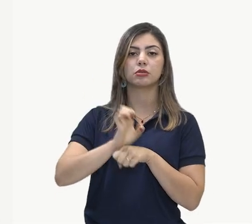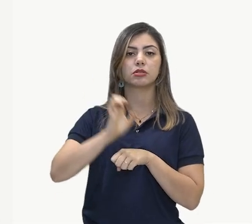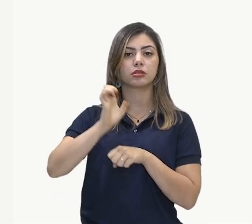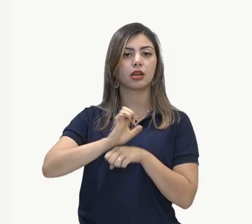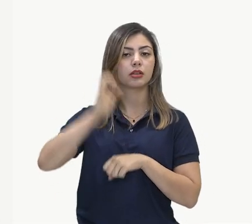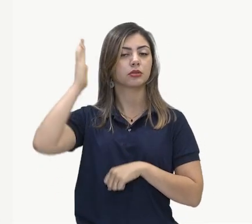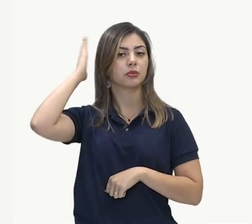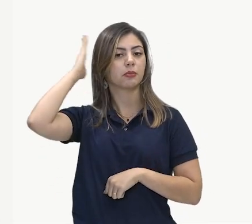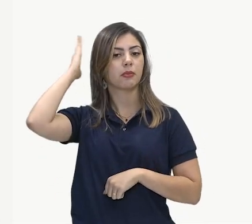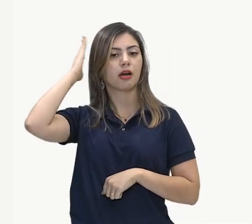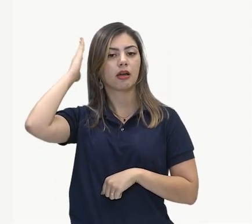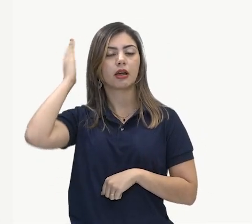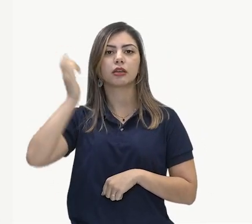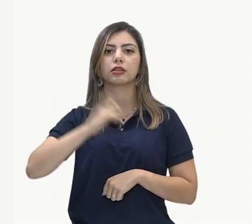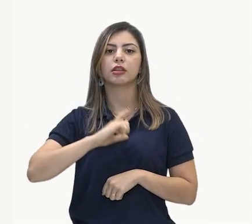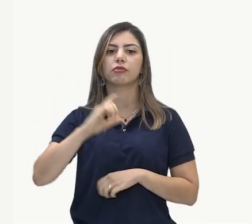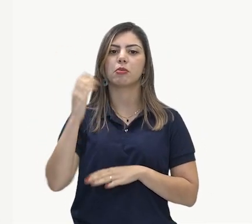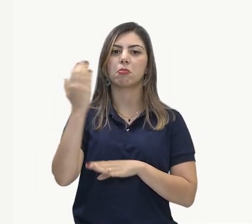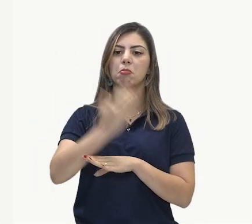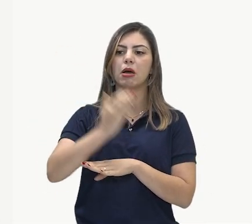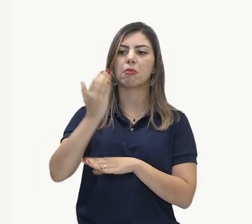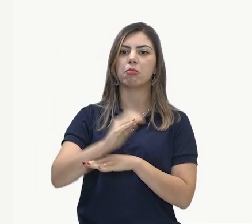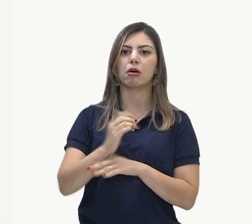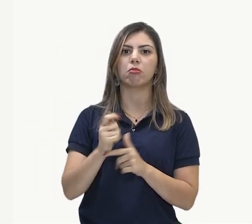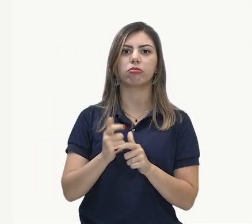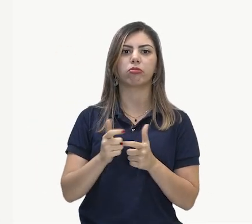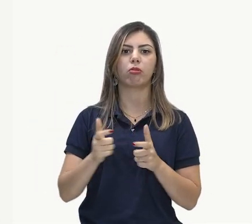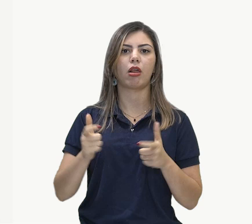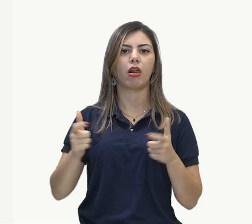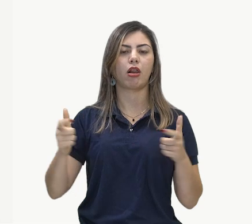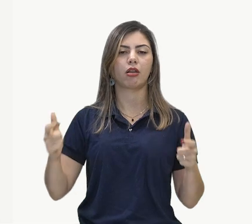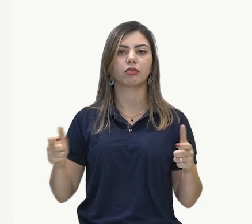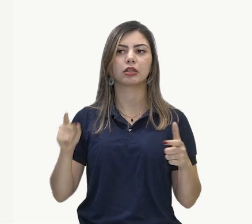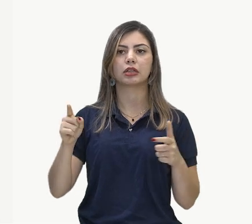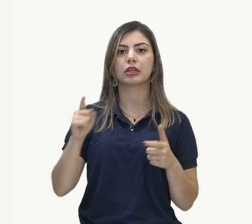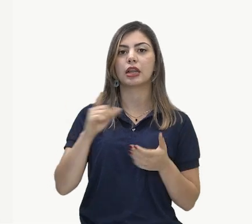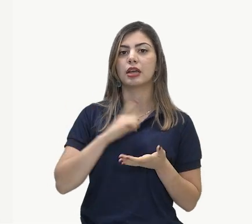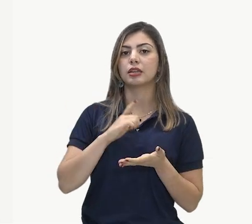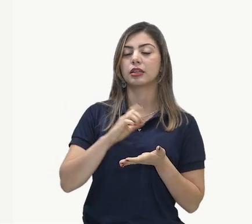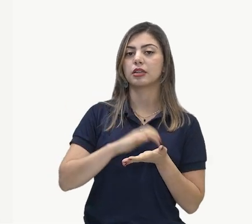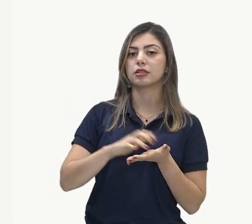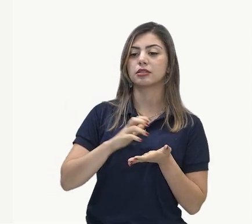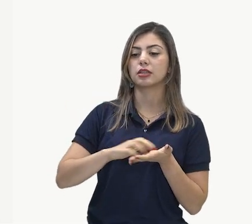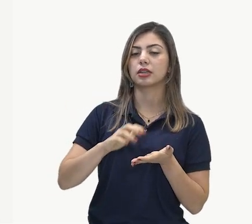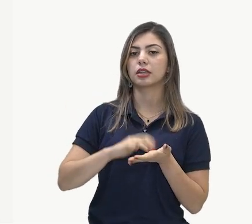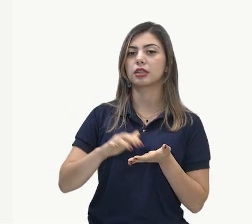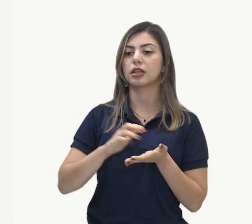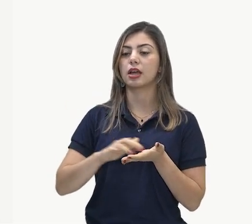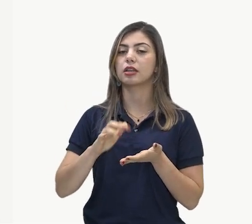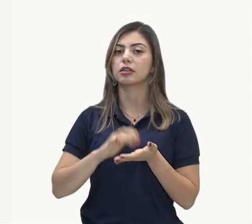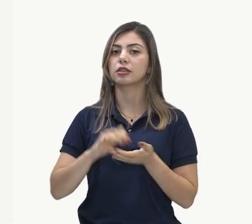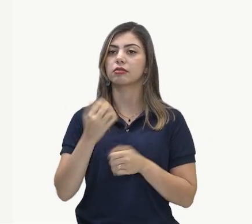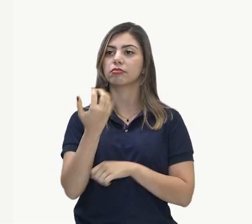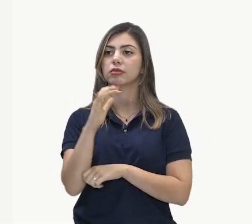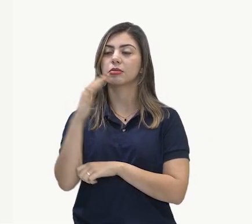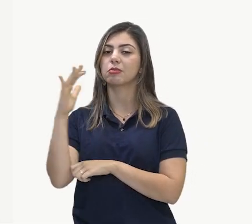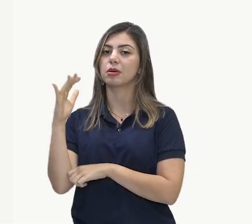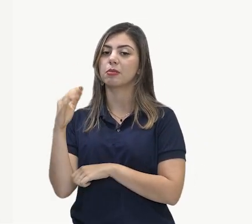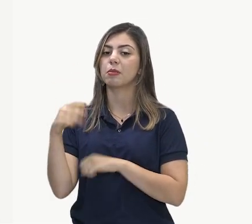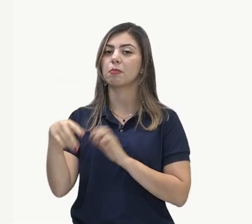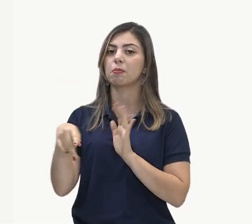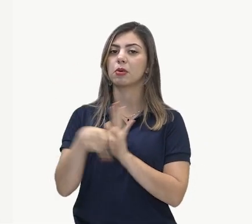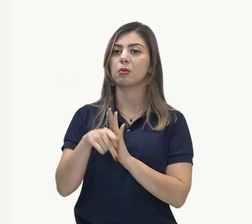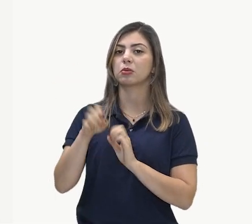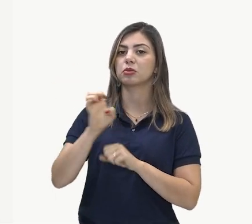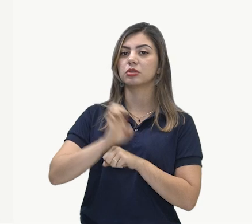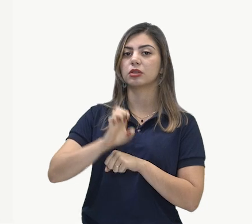houve o maior desmatamento, isso identificado pela Secretaria de Estado de Meio Ambiente e Sustentabilidade do Pará. E